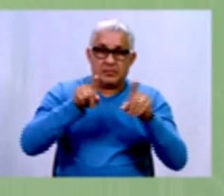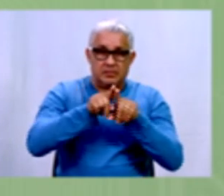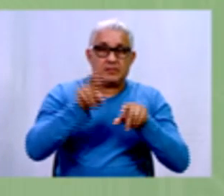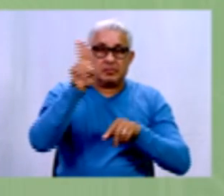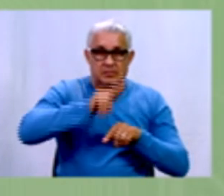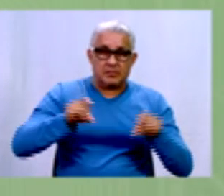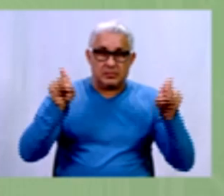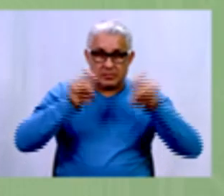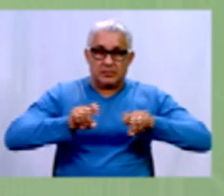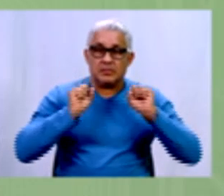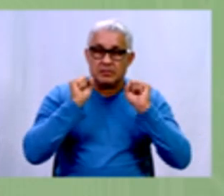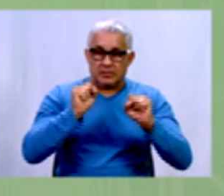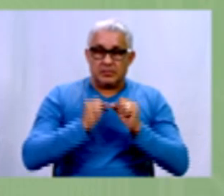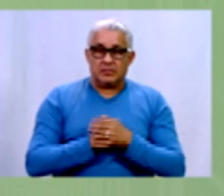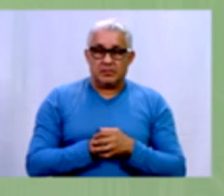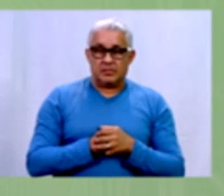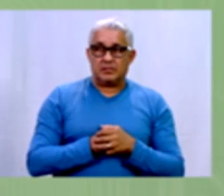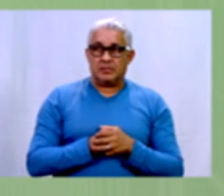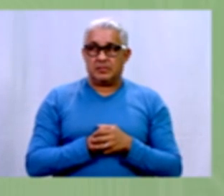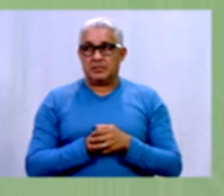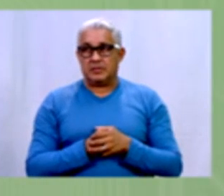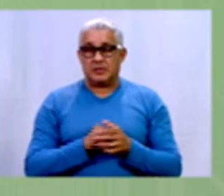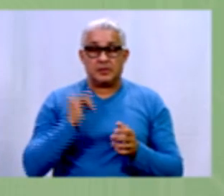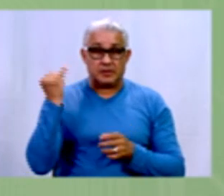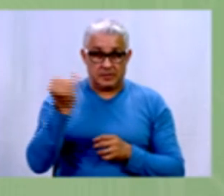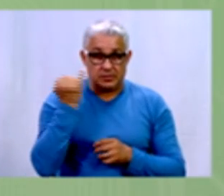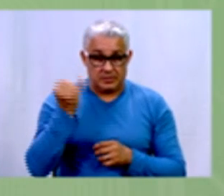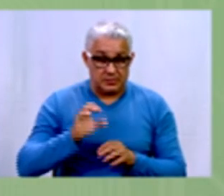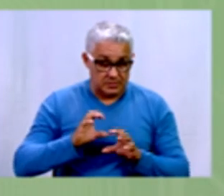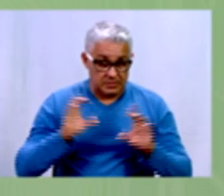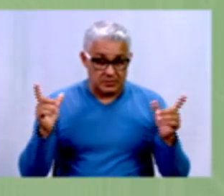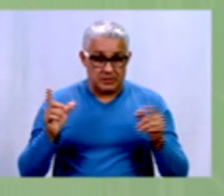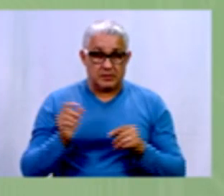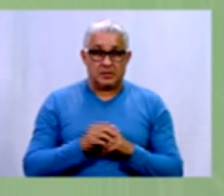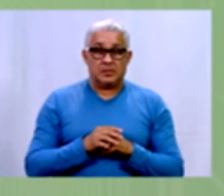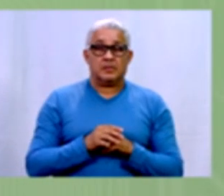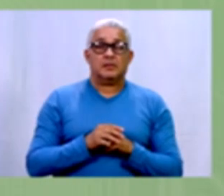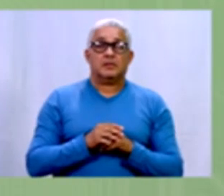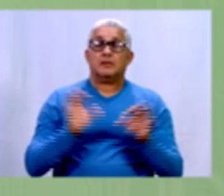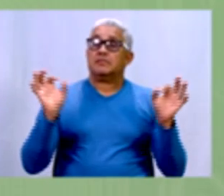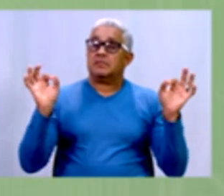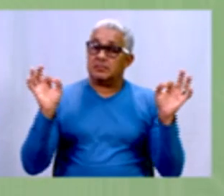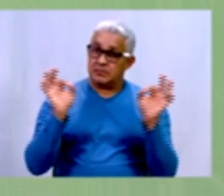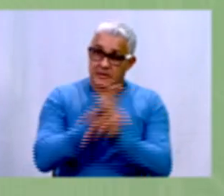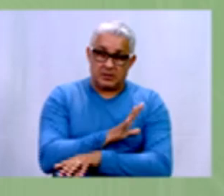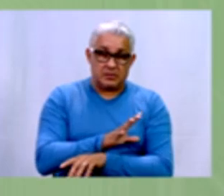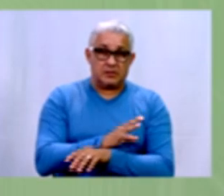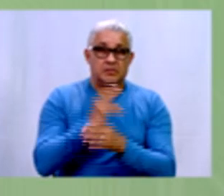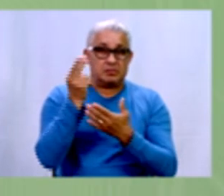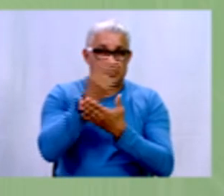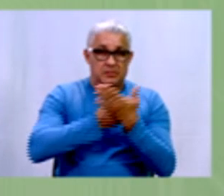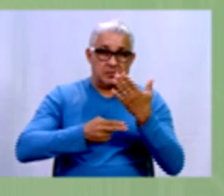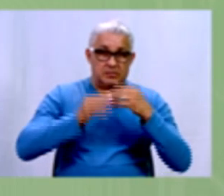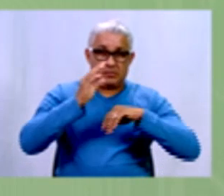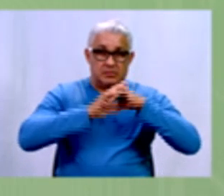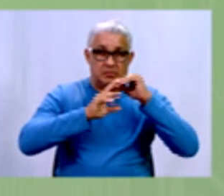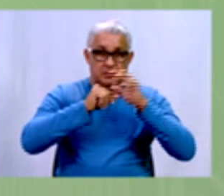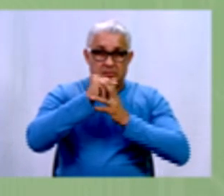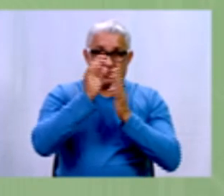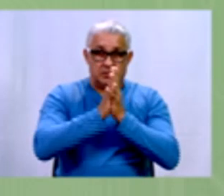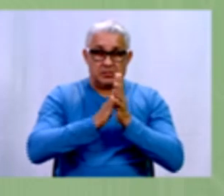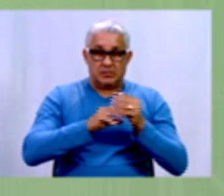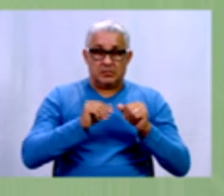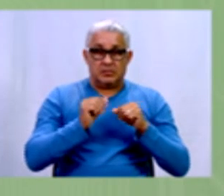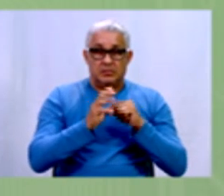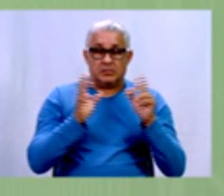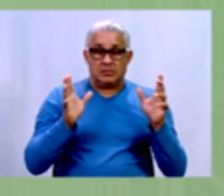computador. O que é importante, obviamente, é que depois dessas telas desenhadas à mão livre, no caso que se não for feita no